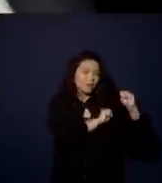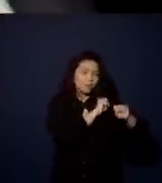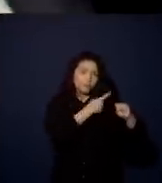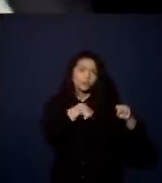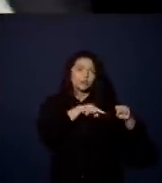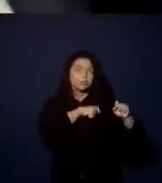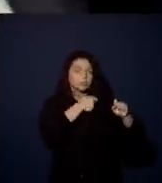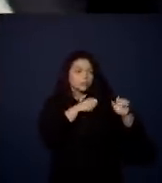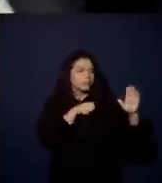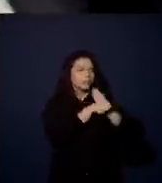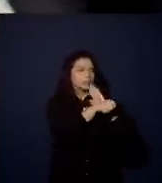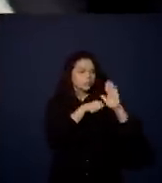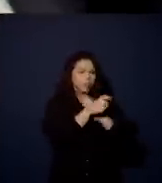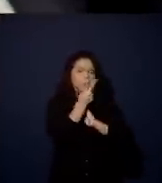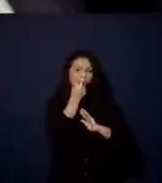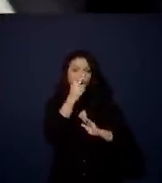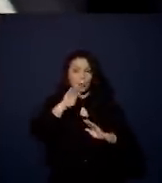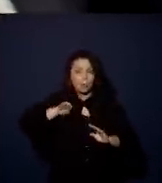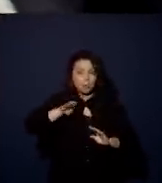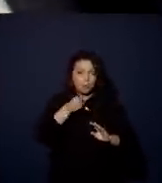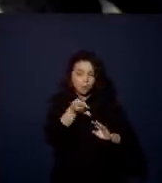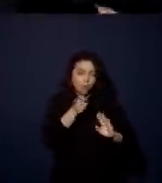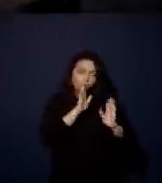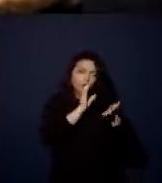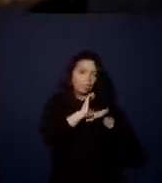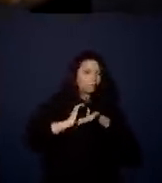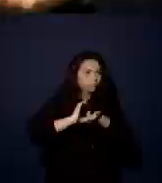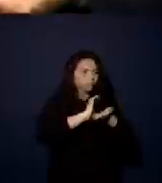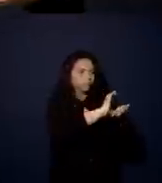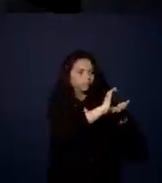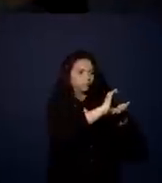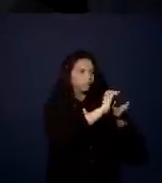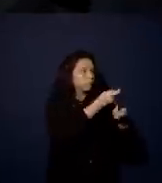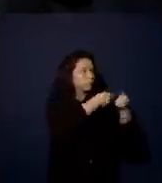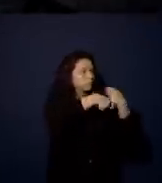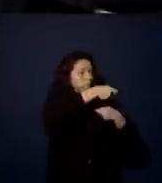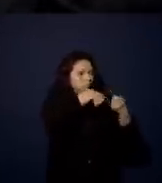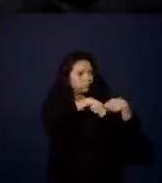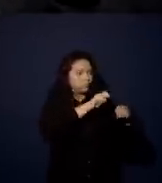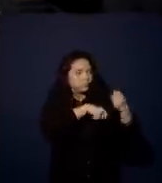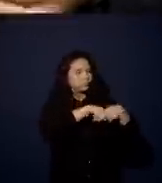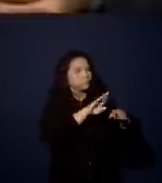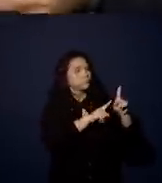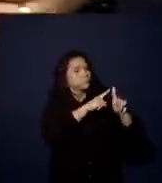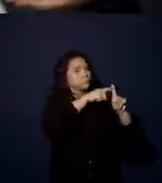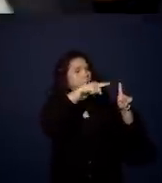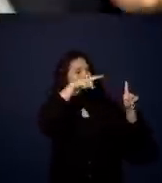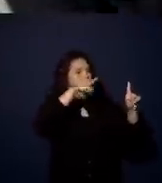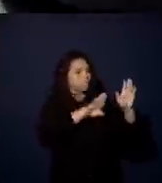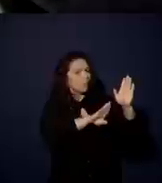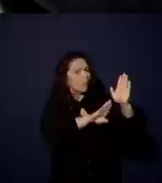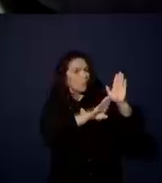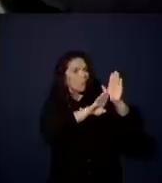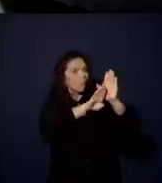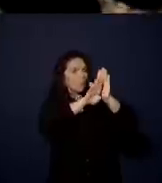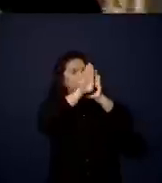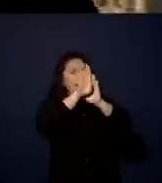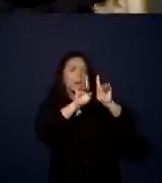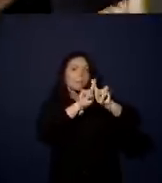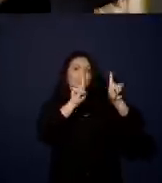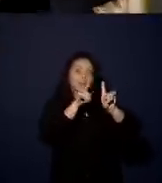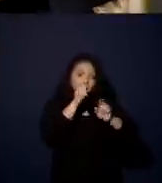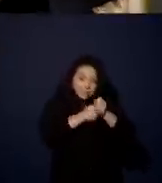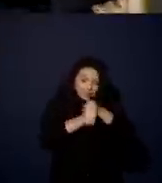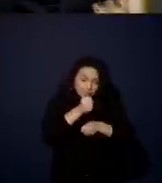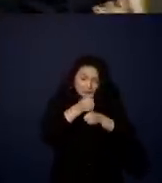isso a gente monetizou 2B no ano passado e a gente consumiu isso com trabalhista uma boa parte disso e esse ano a gente segue